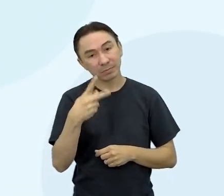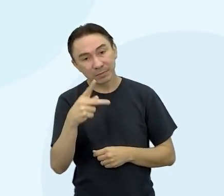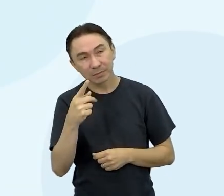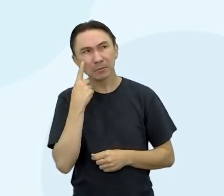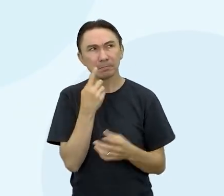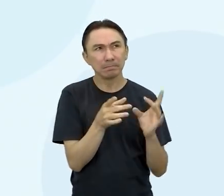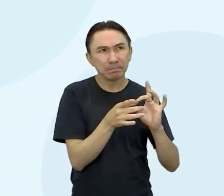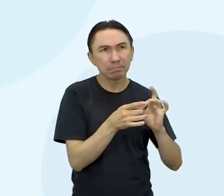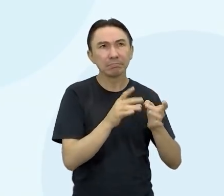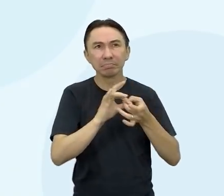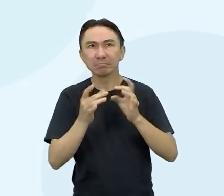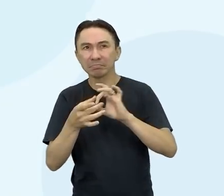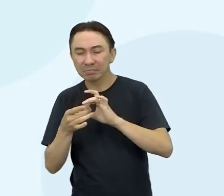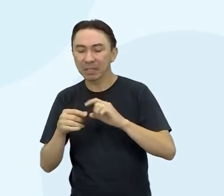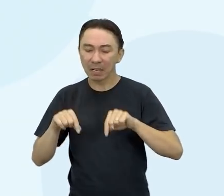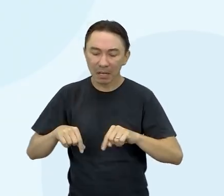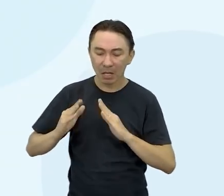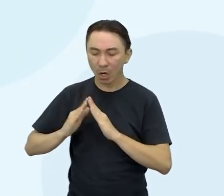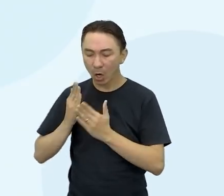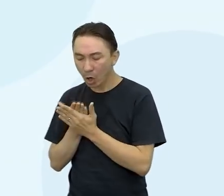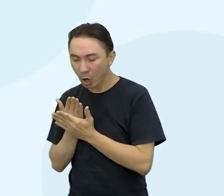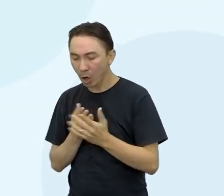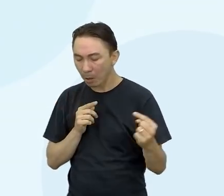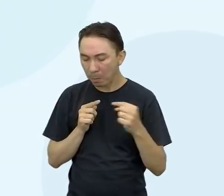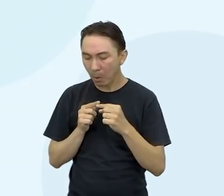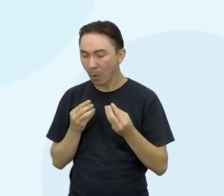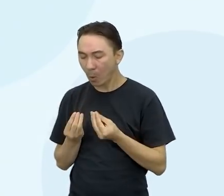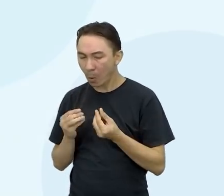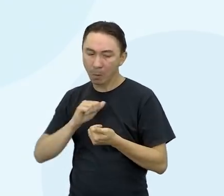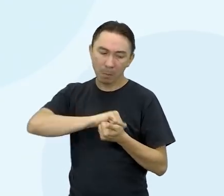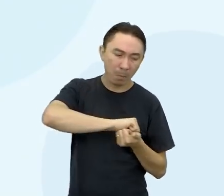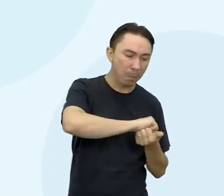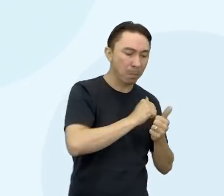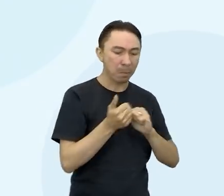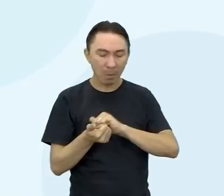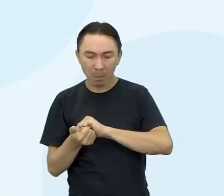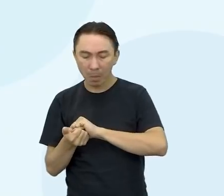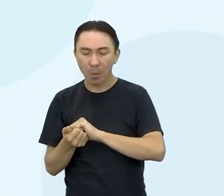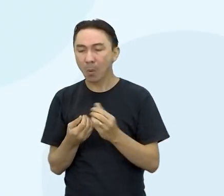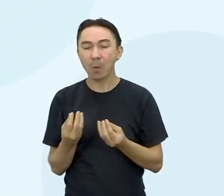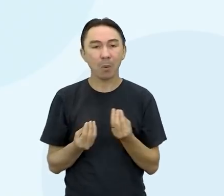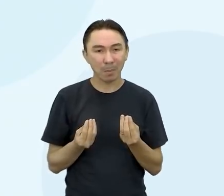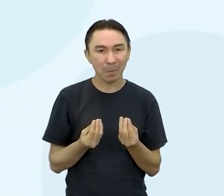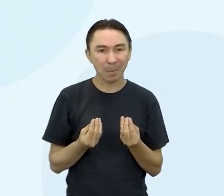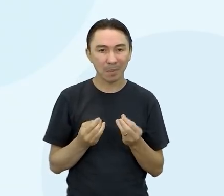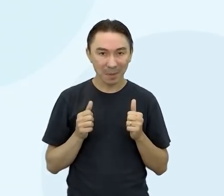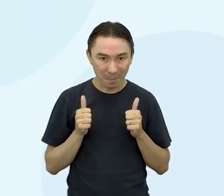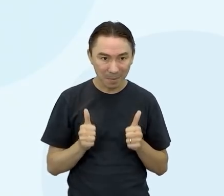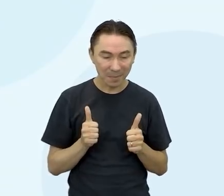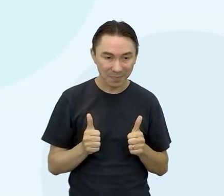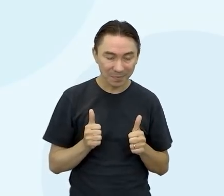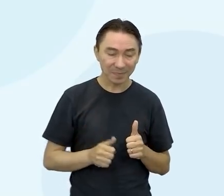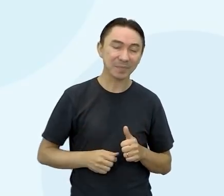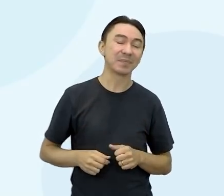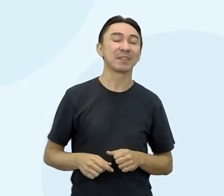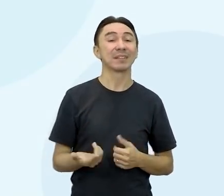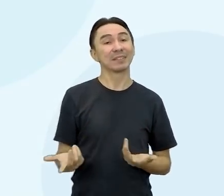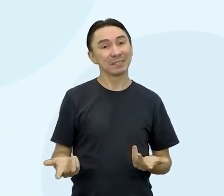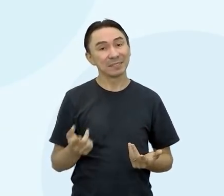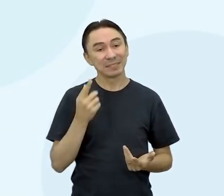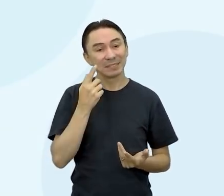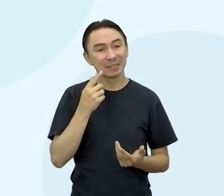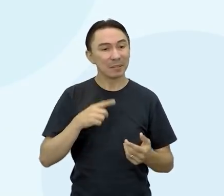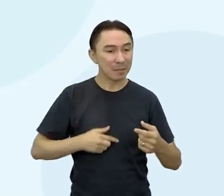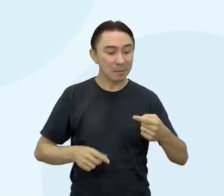cada unidade escolar, com o contexto social, enfim, que vocês estão inseridos, tá certo? Gisele vai comentar um pouquinho, principalmente essa